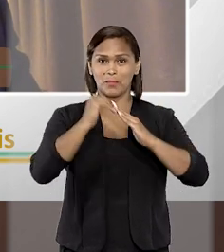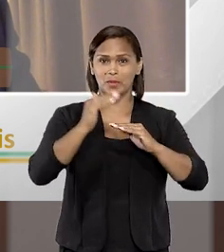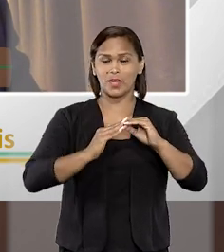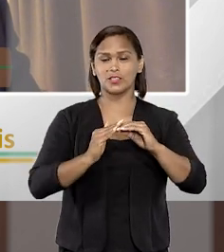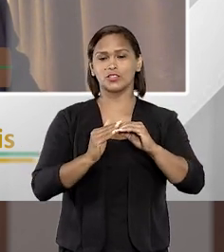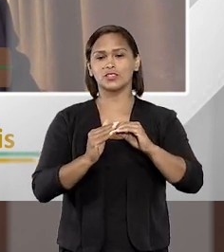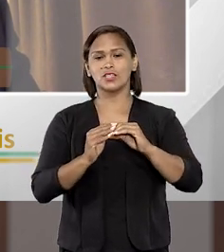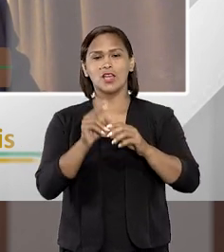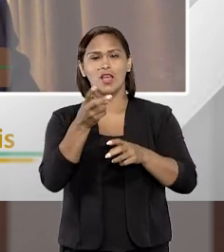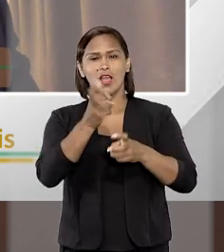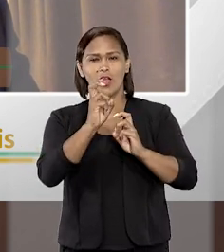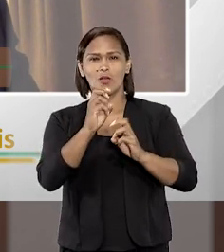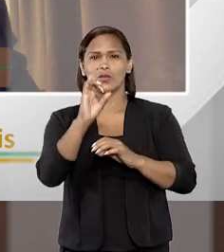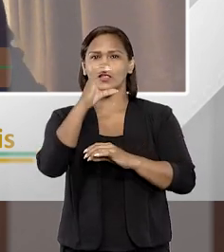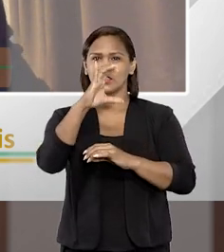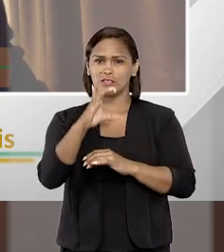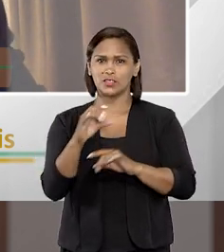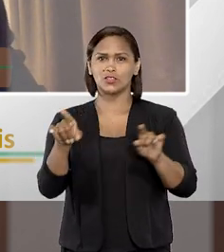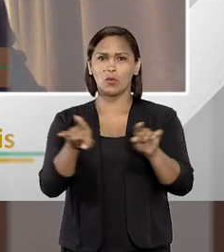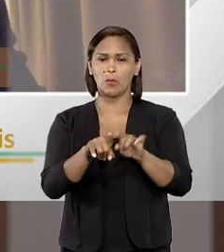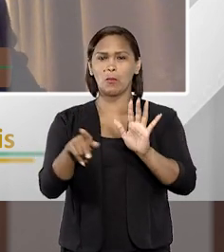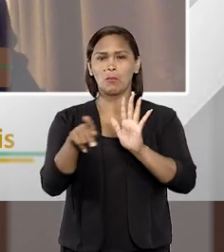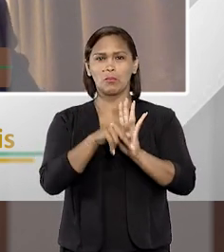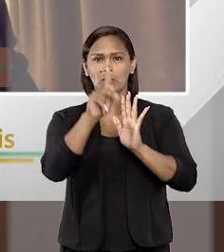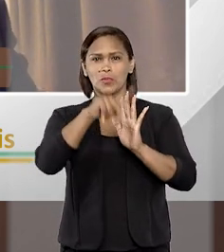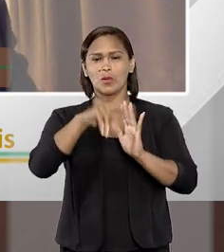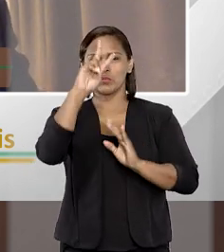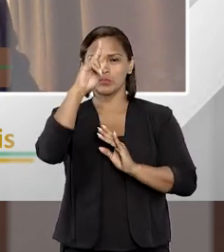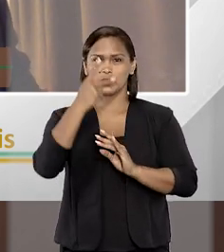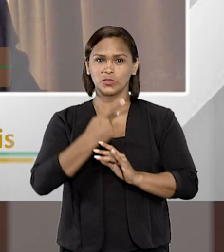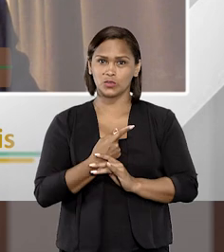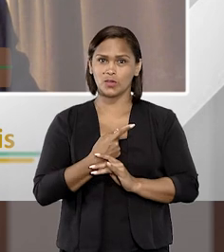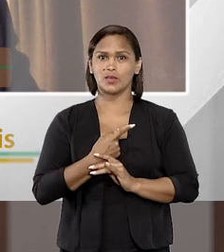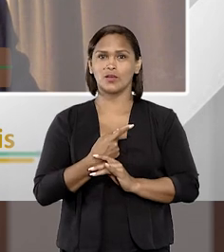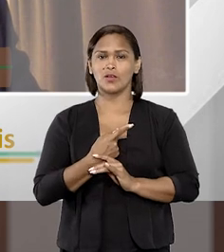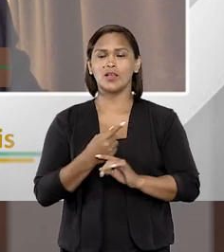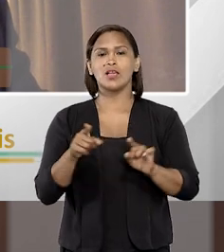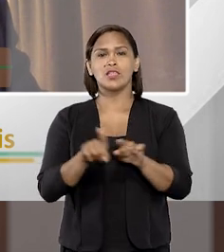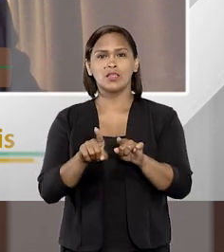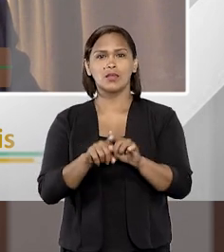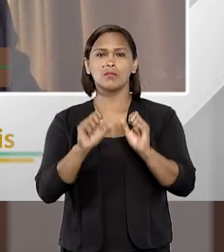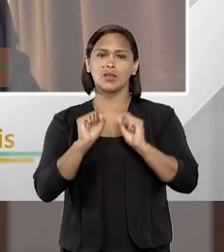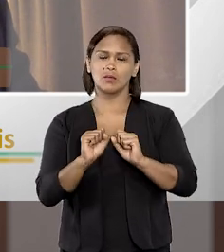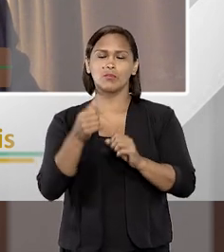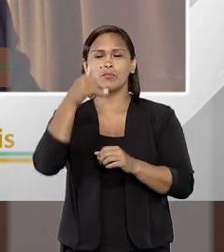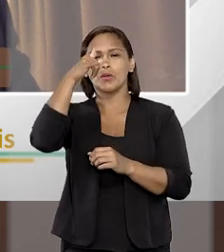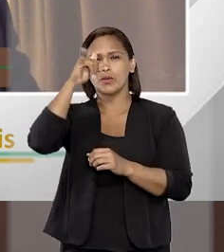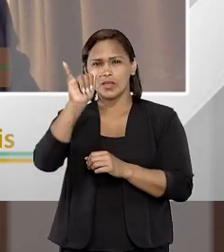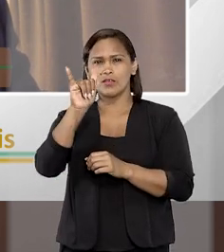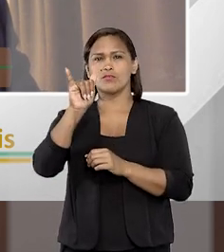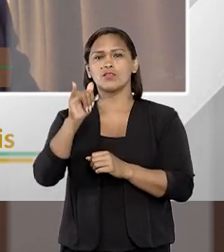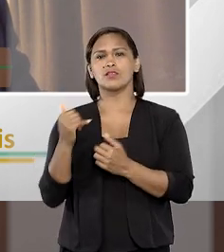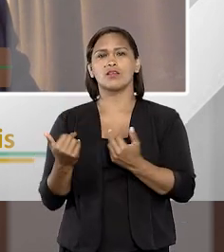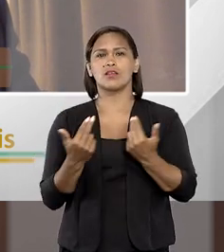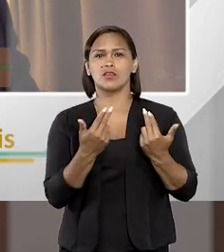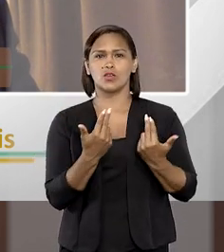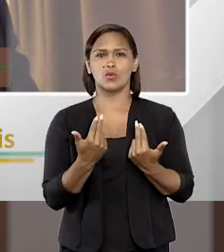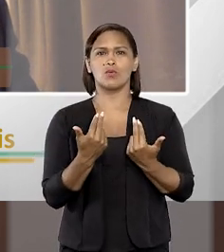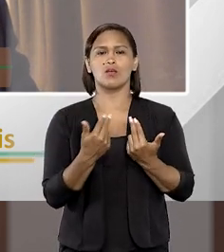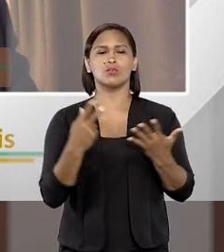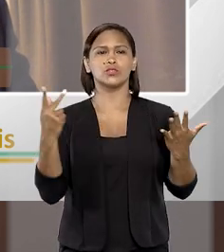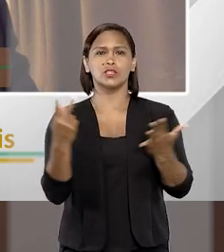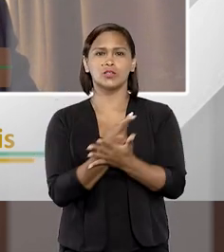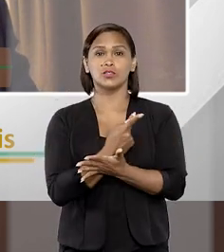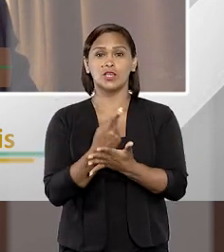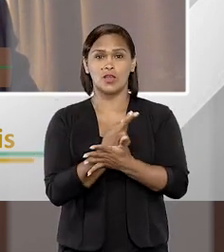ao conhecimento científico sobre o reconhecimento pessoal sobre tudo a fim de evitar ao mesmo tempo a